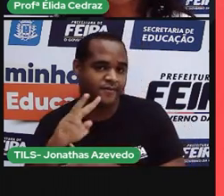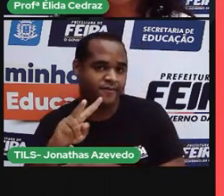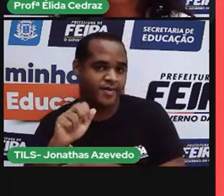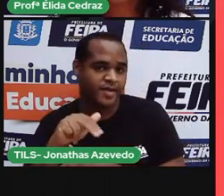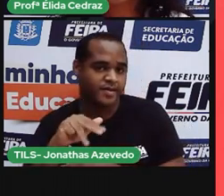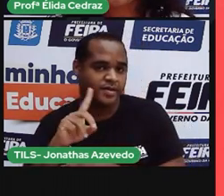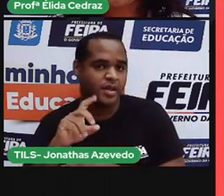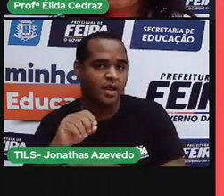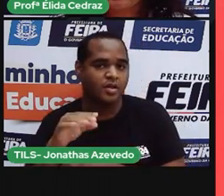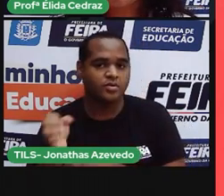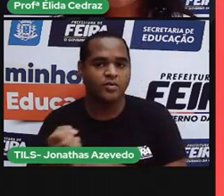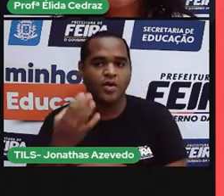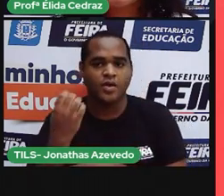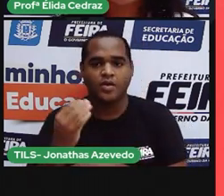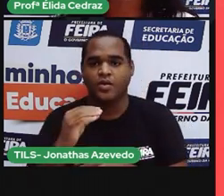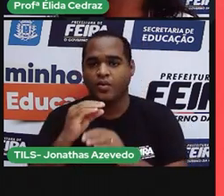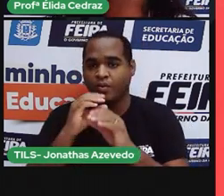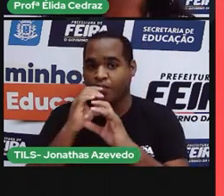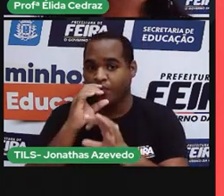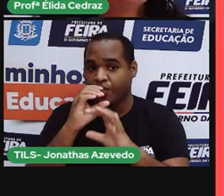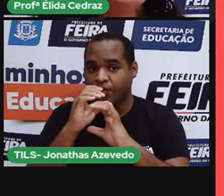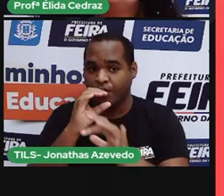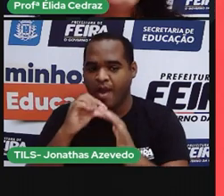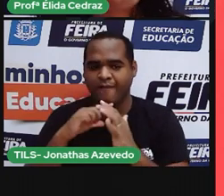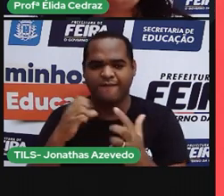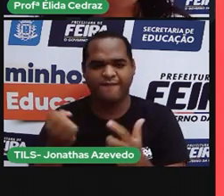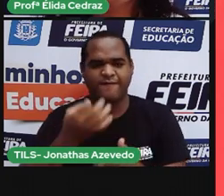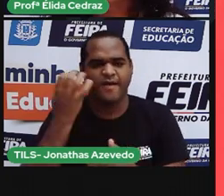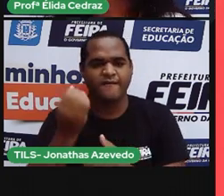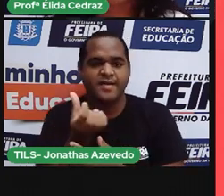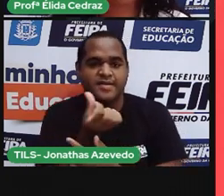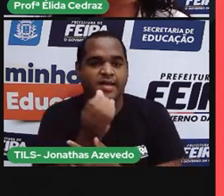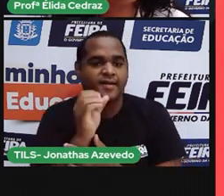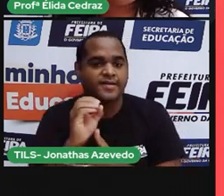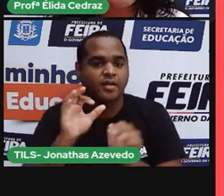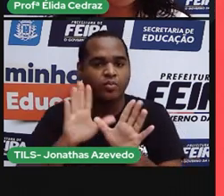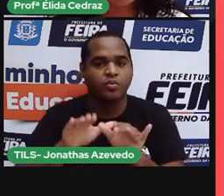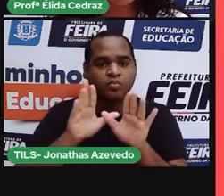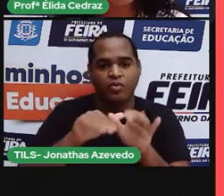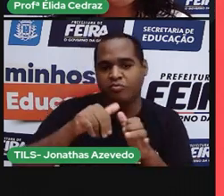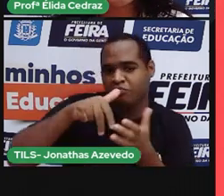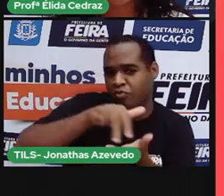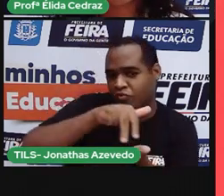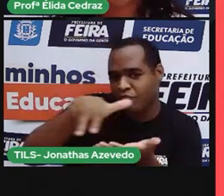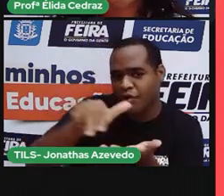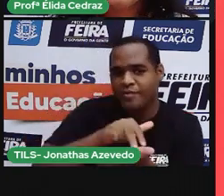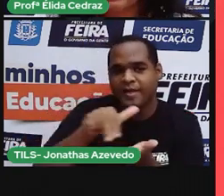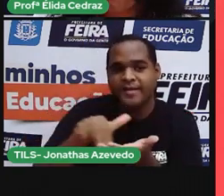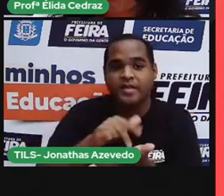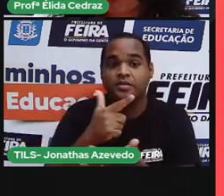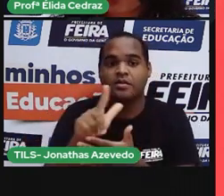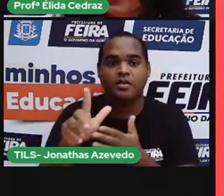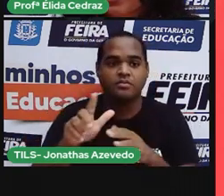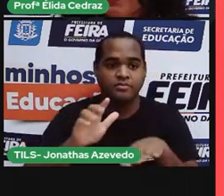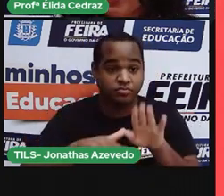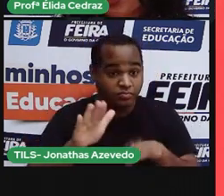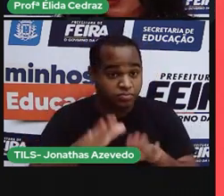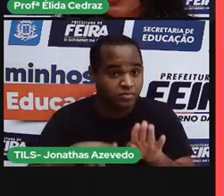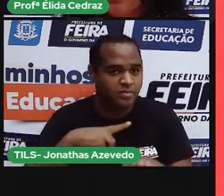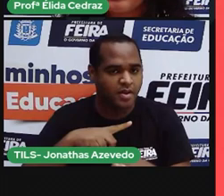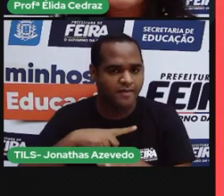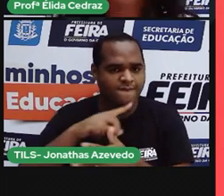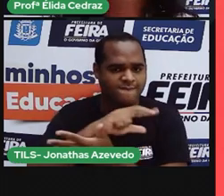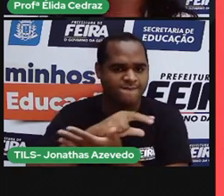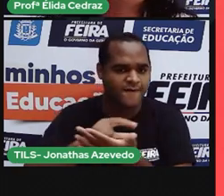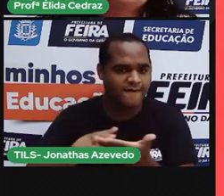as cornetas tocavam, 60 borboletas dançavam. Quando os tambores